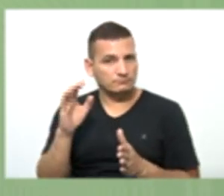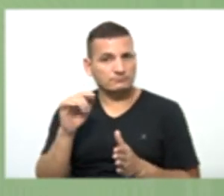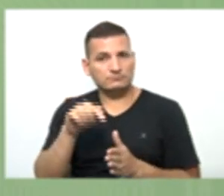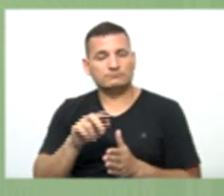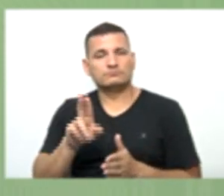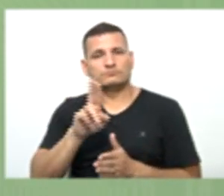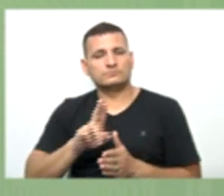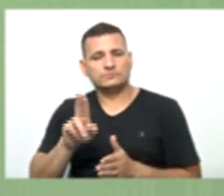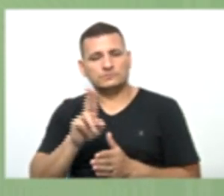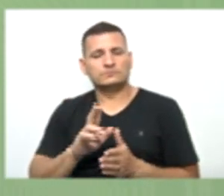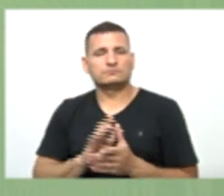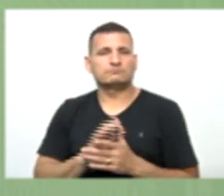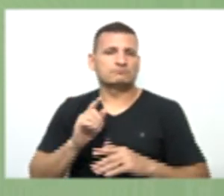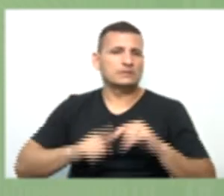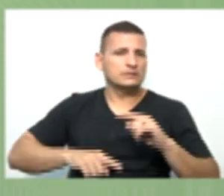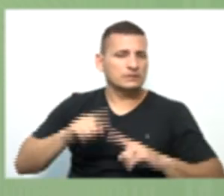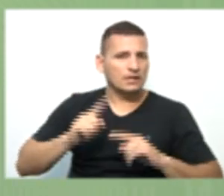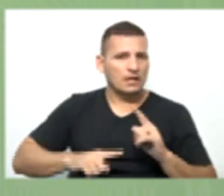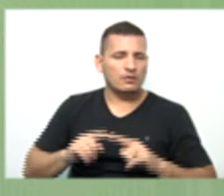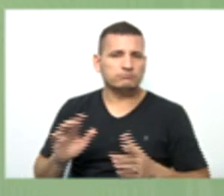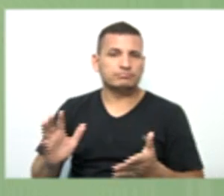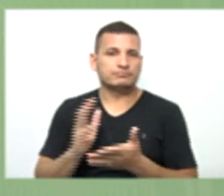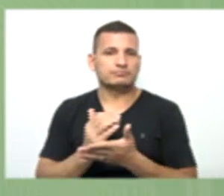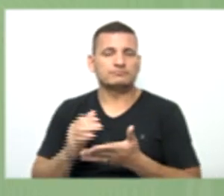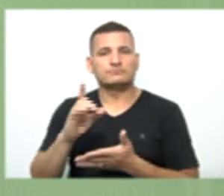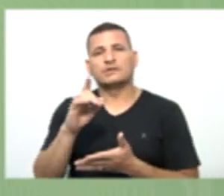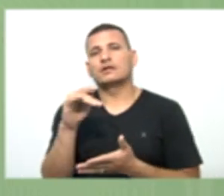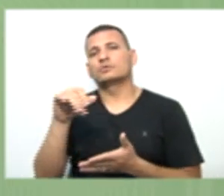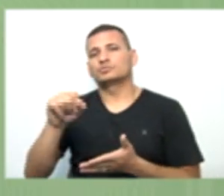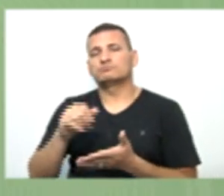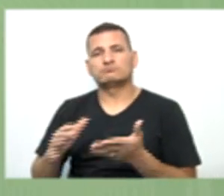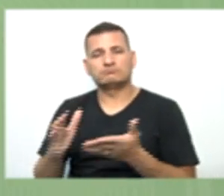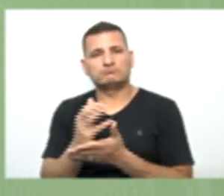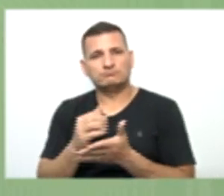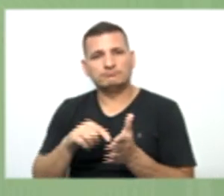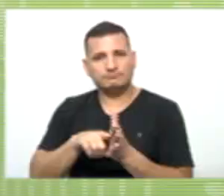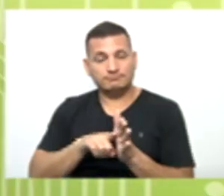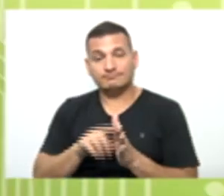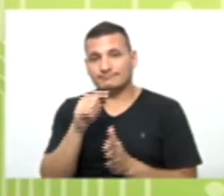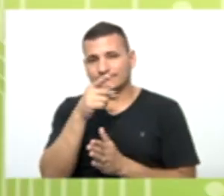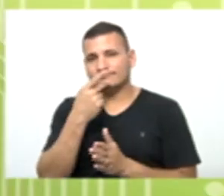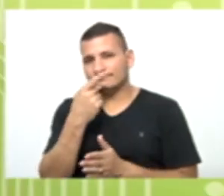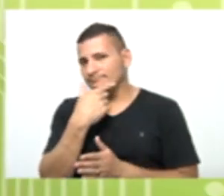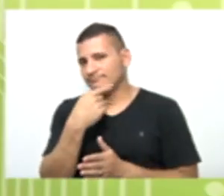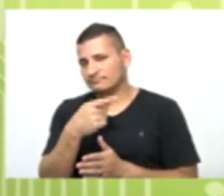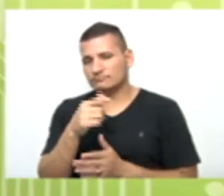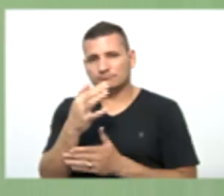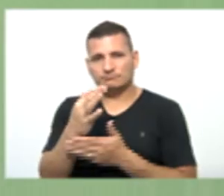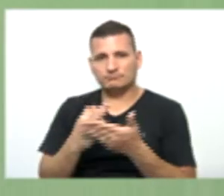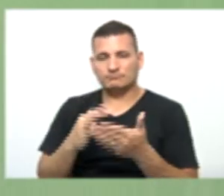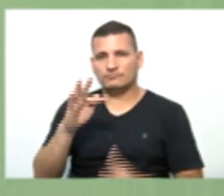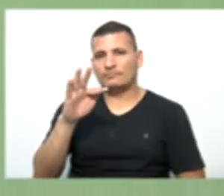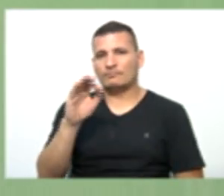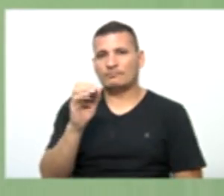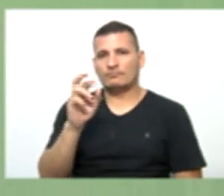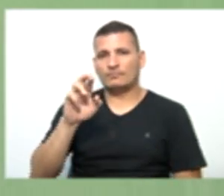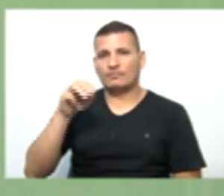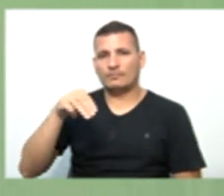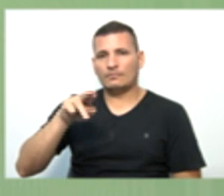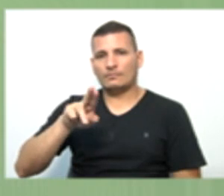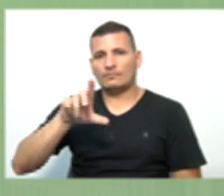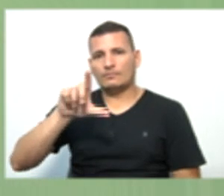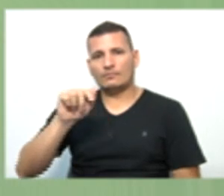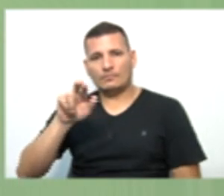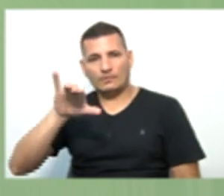de instrumentos de coleta de dados. Nesse caso, ele citou o formulário. E a sua redação,